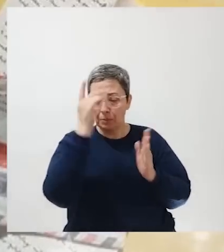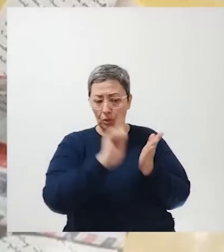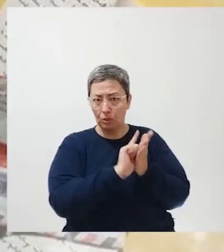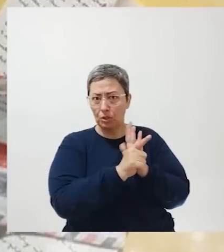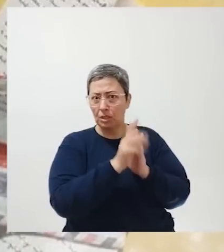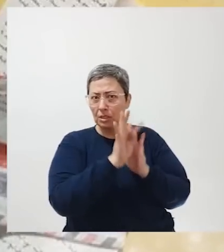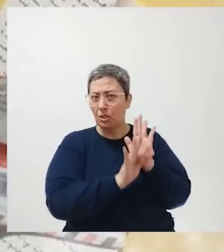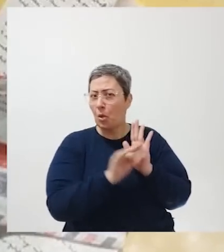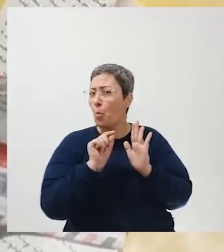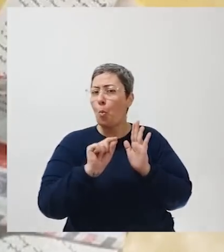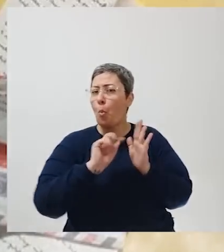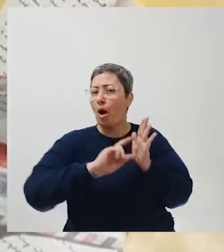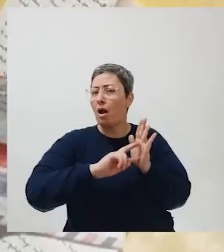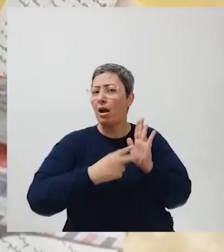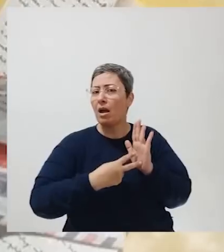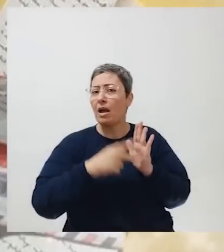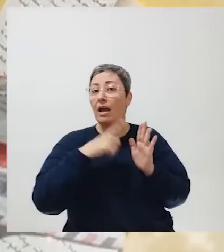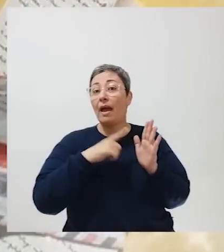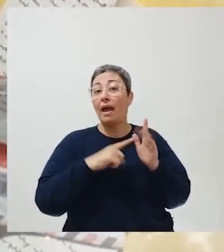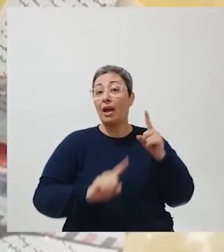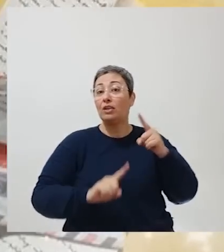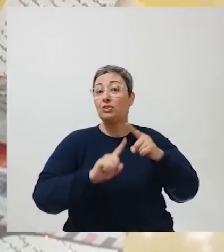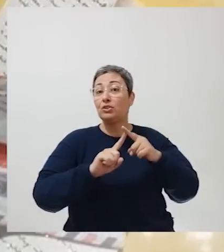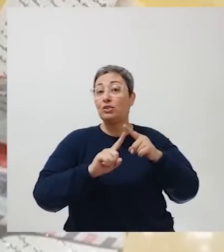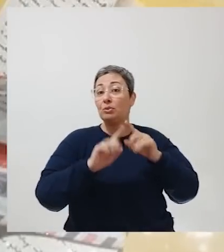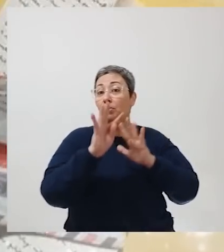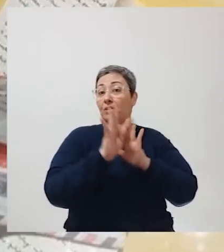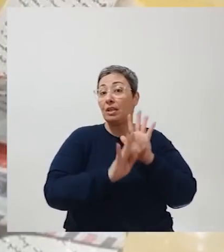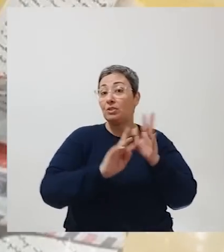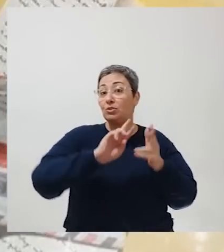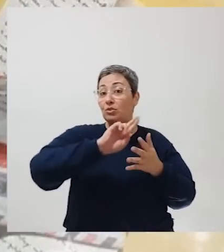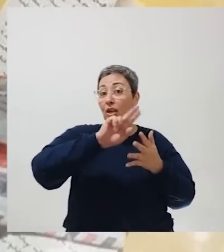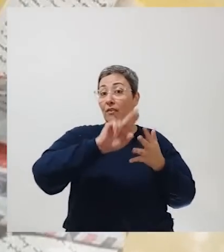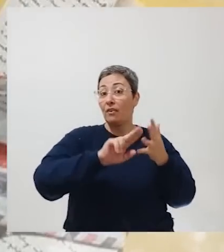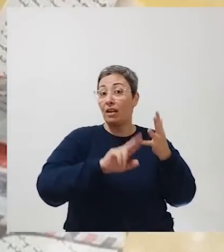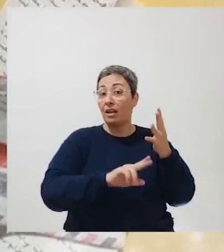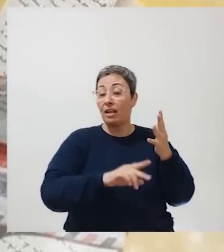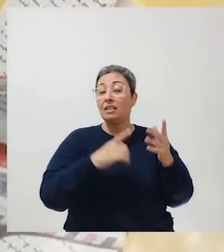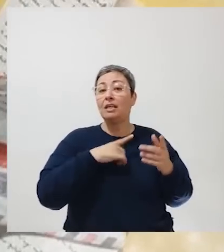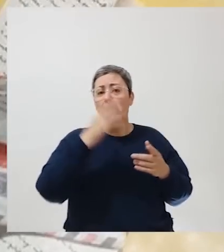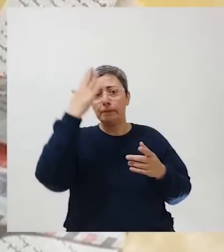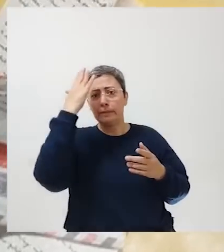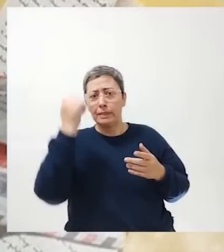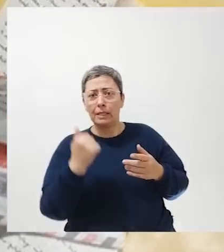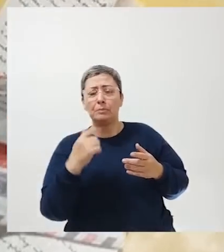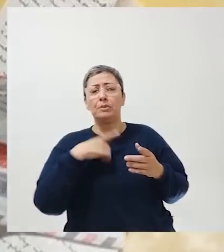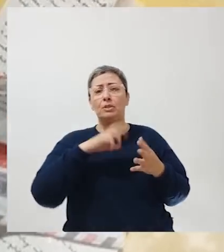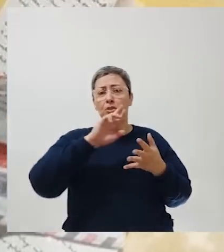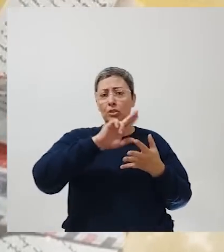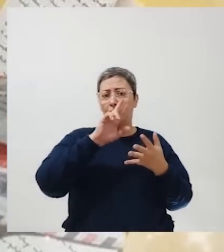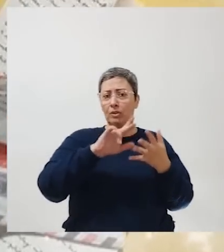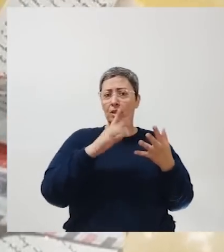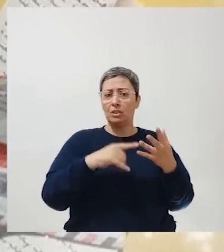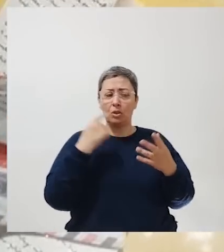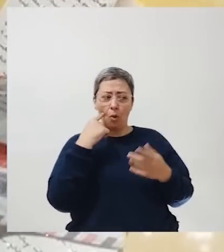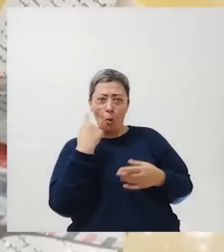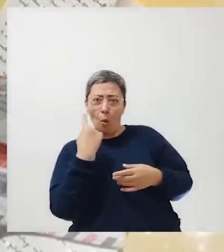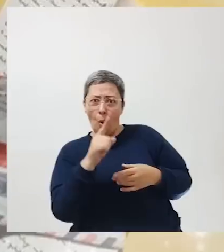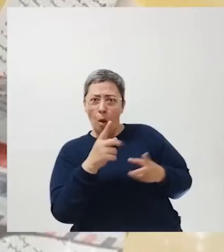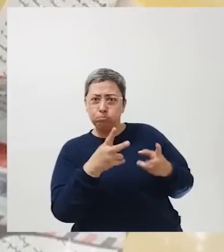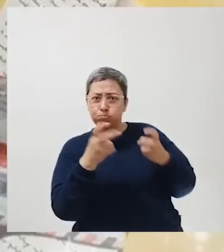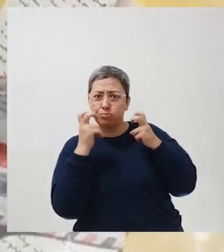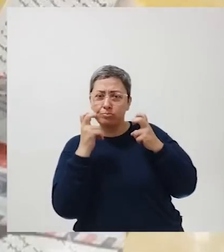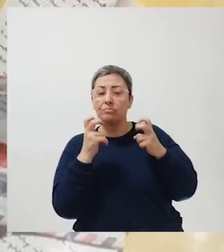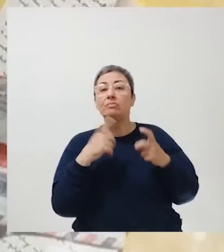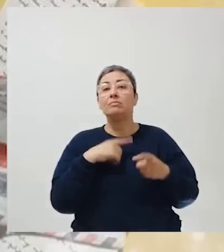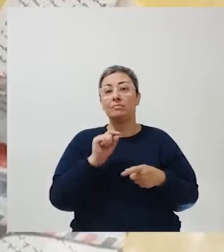gêneros textuais? São tipos de textos diferentes. A gente sabe diferenciar muito bem quando olha para um e quando olha